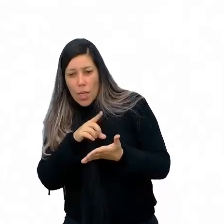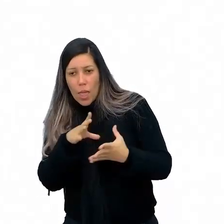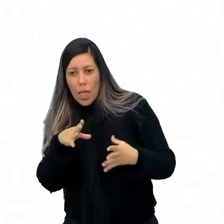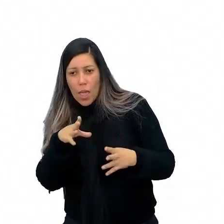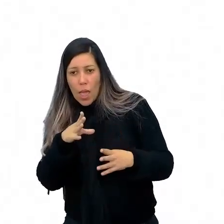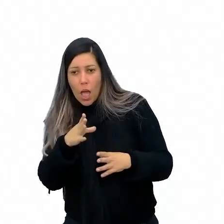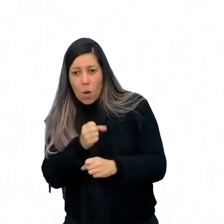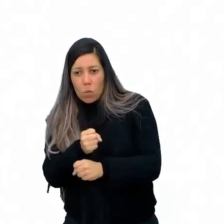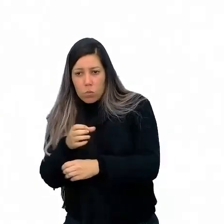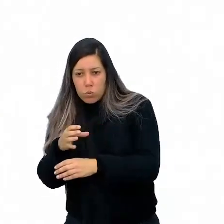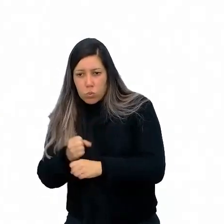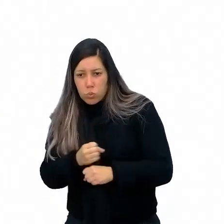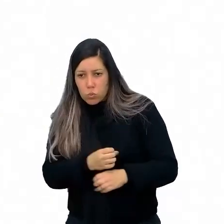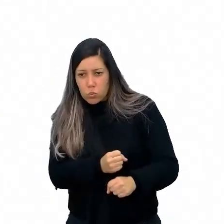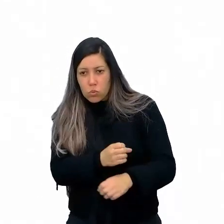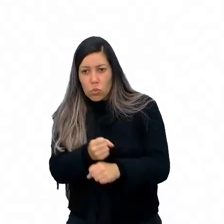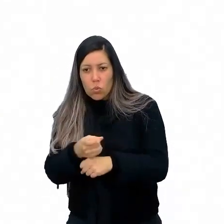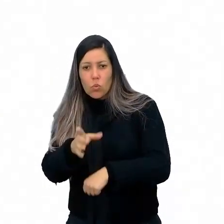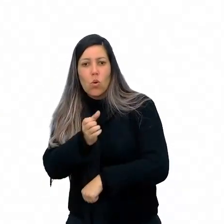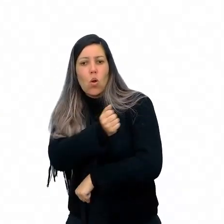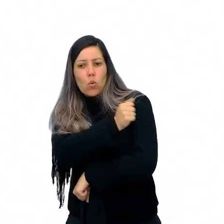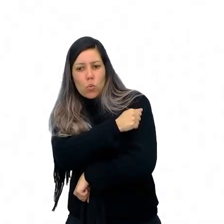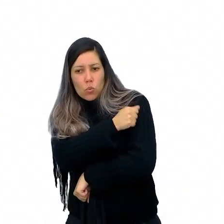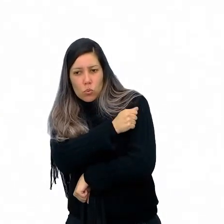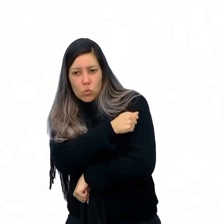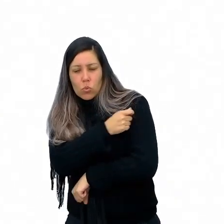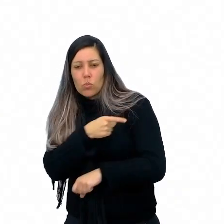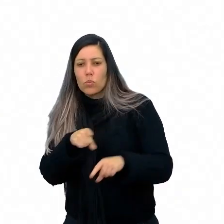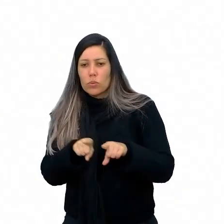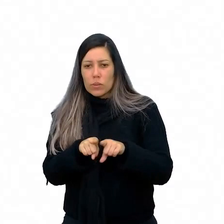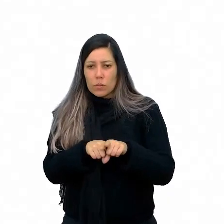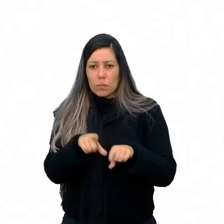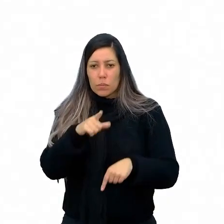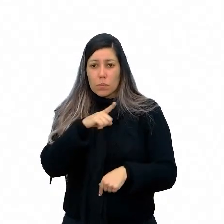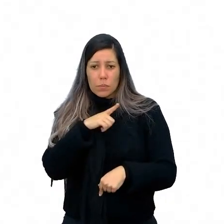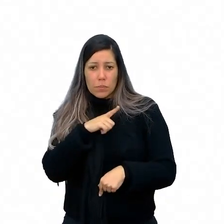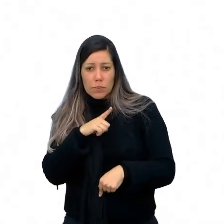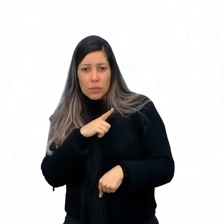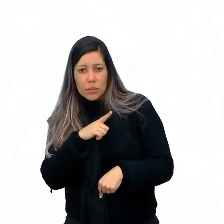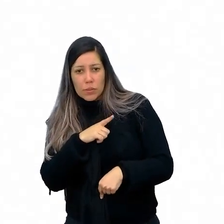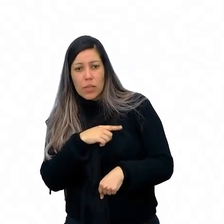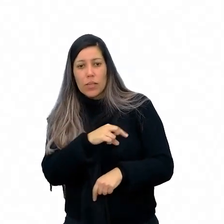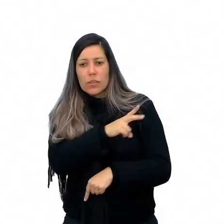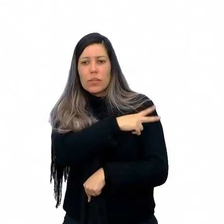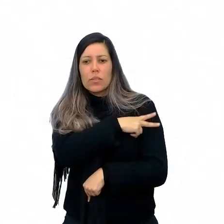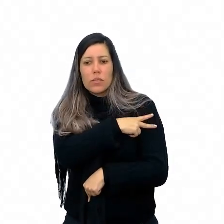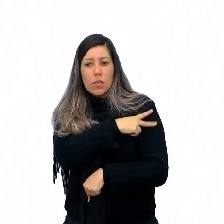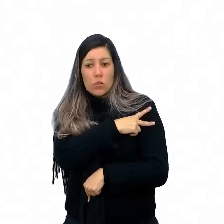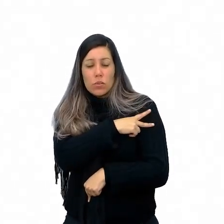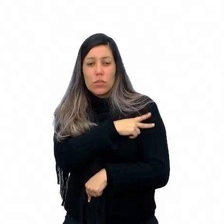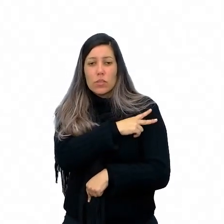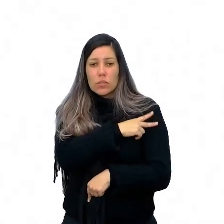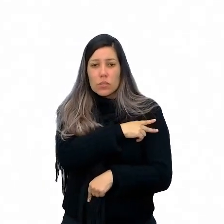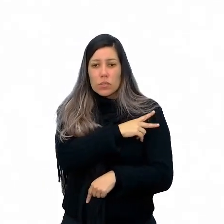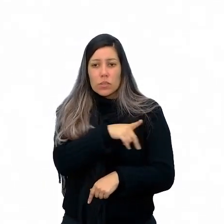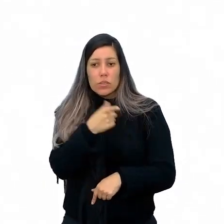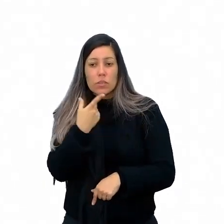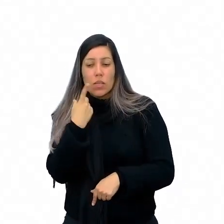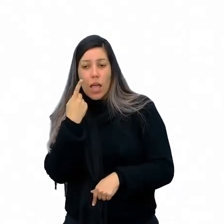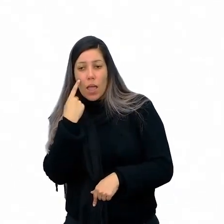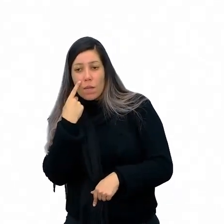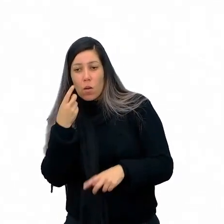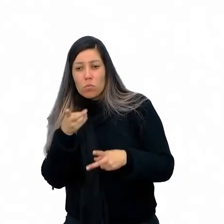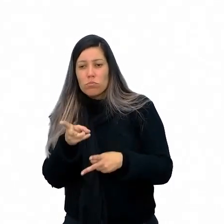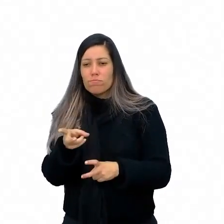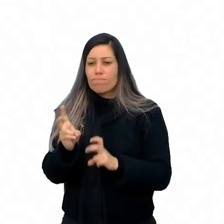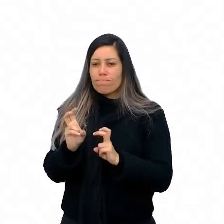ensino médio, a unidade temática é números, assim como na terceira série do ensino médio. Na segunda série, o objeto de conhecimento é